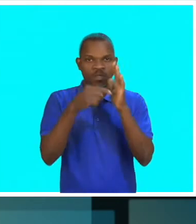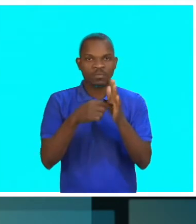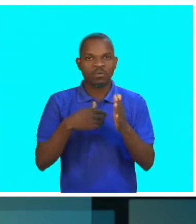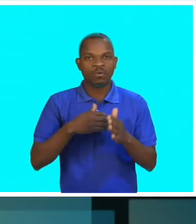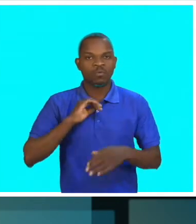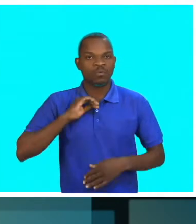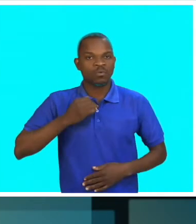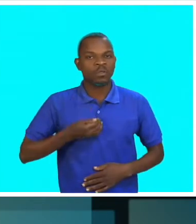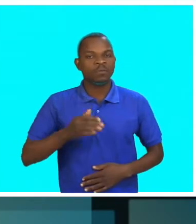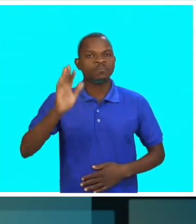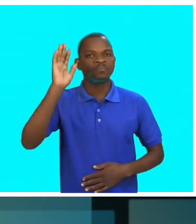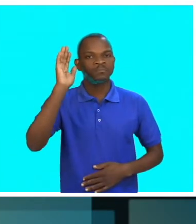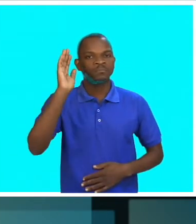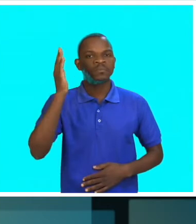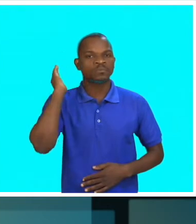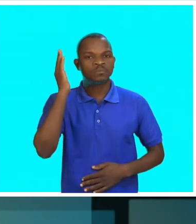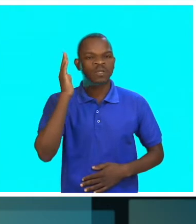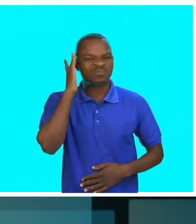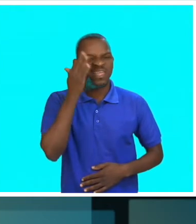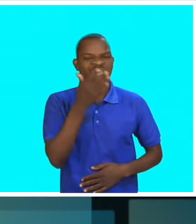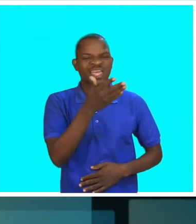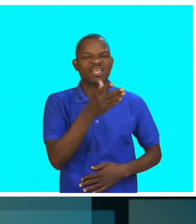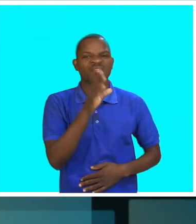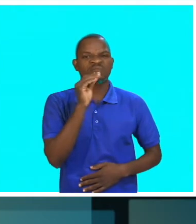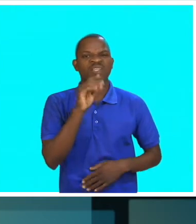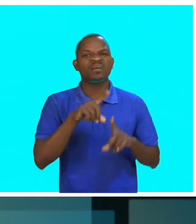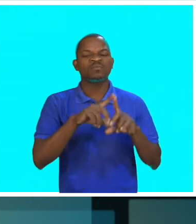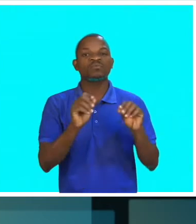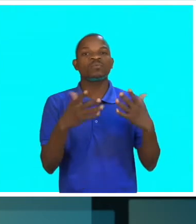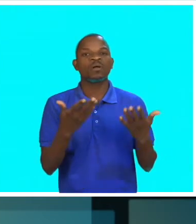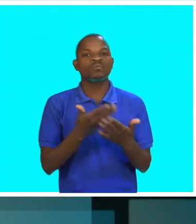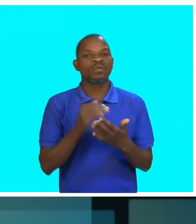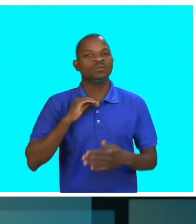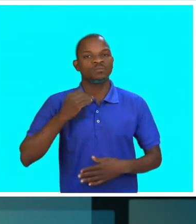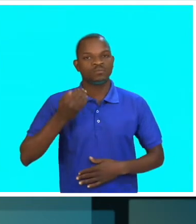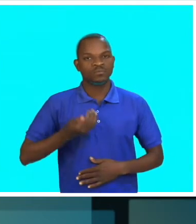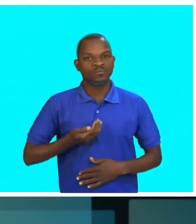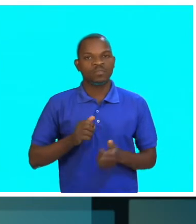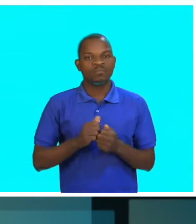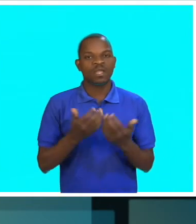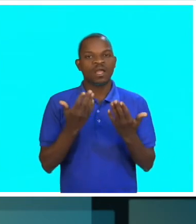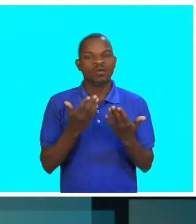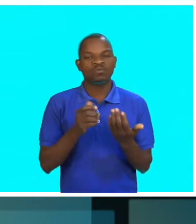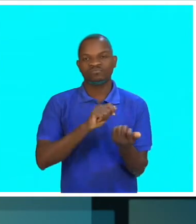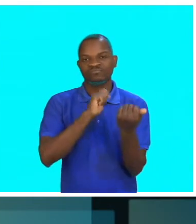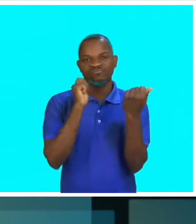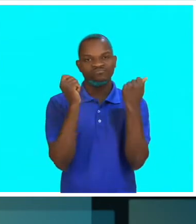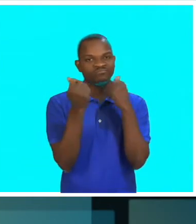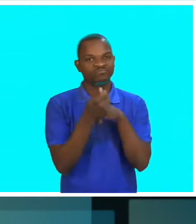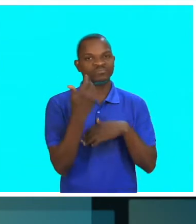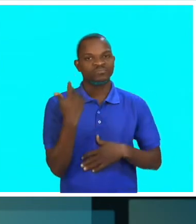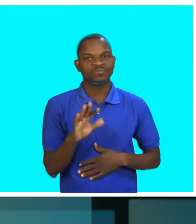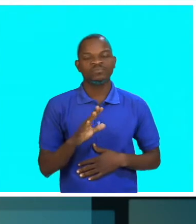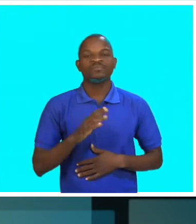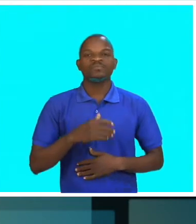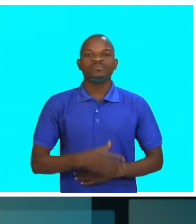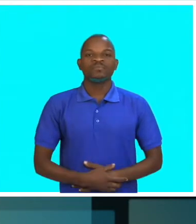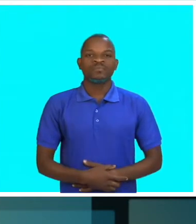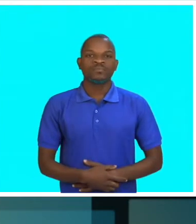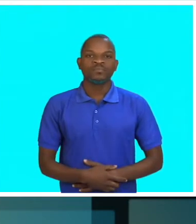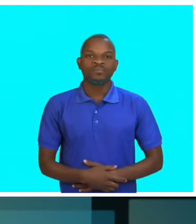havia discriminação, principalmente nos cursos. Às vezes, quando tu tens uma palavra, as pessoas pensam que tu não tens nada a dizer porque tu és uma mulher.